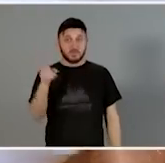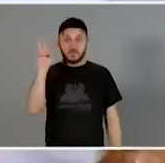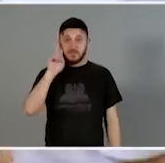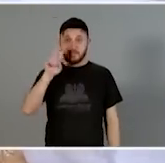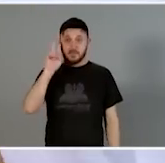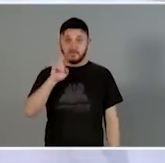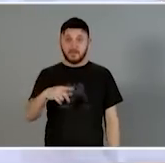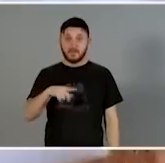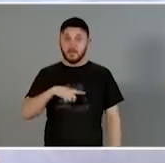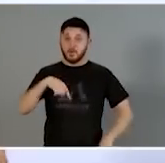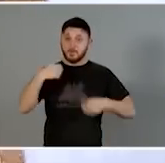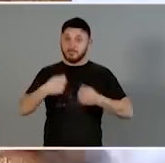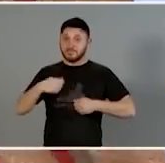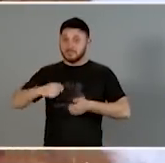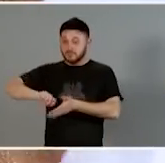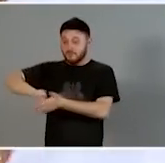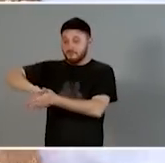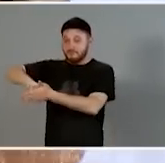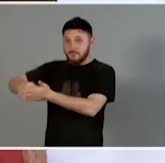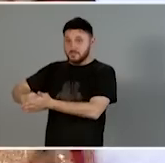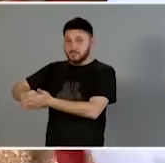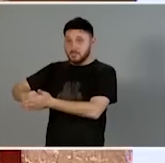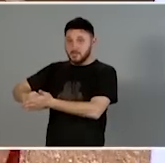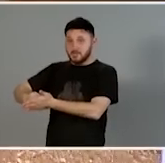eu tenho que fechar a mala,